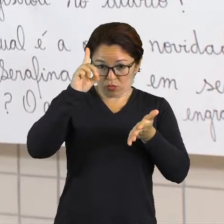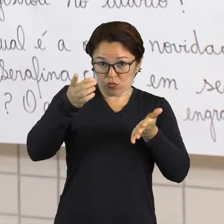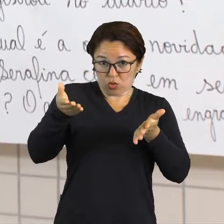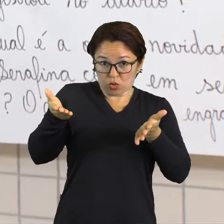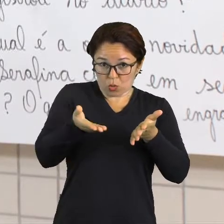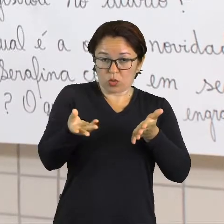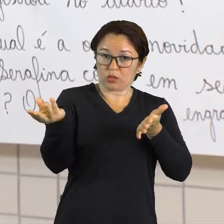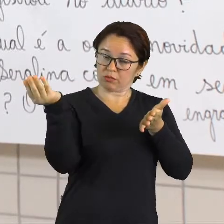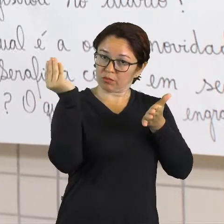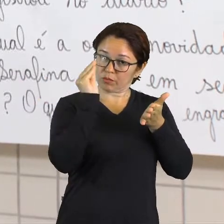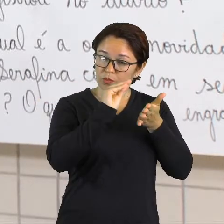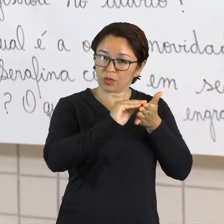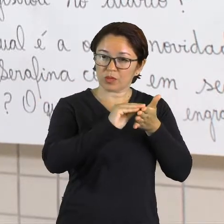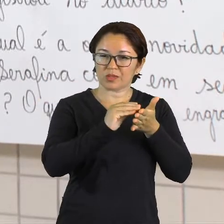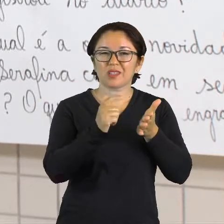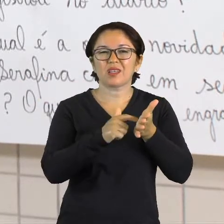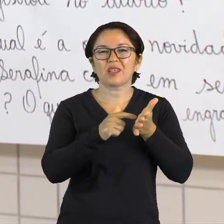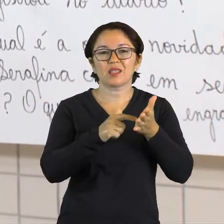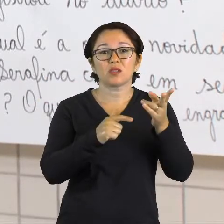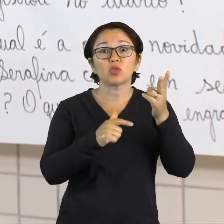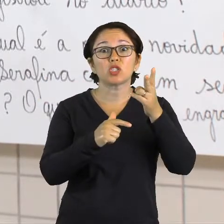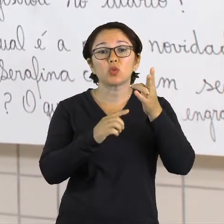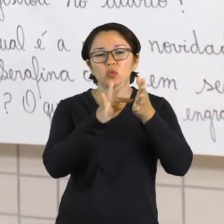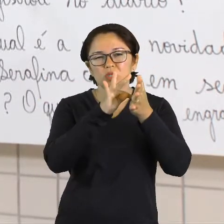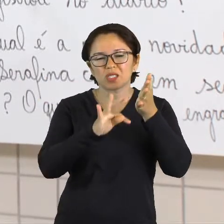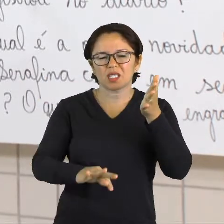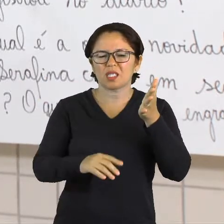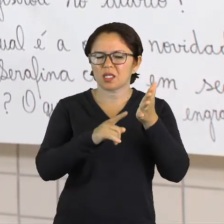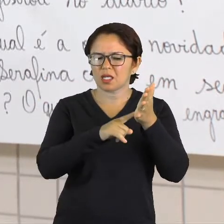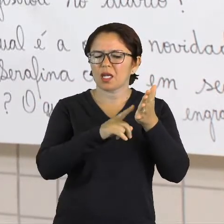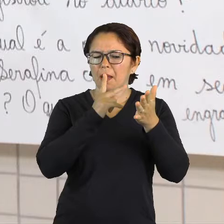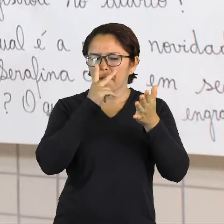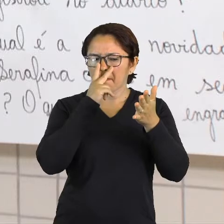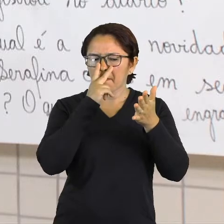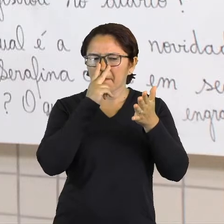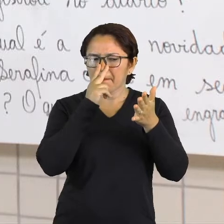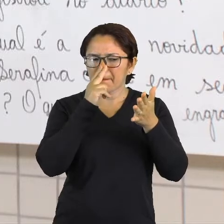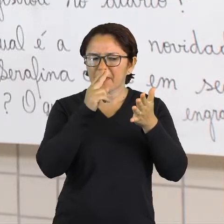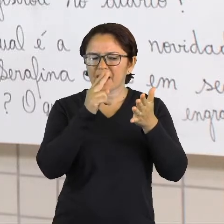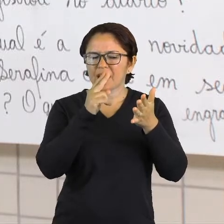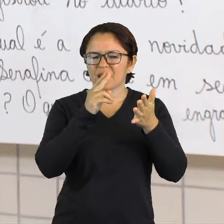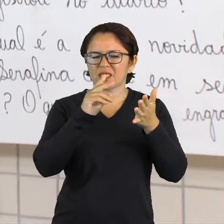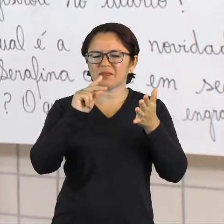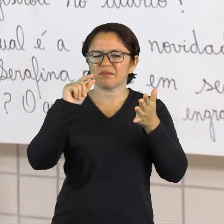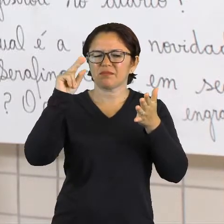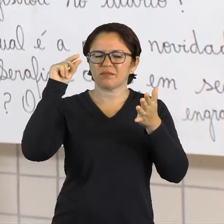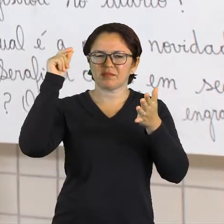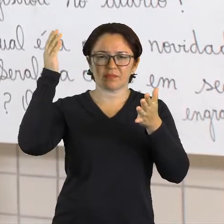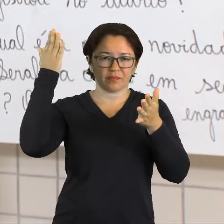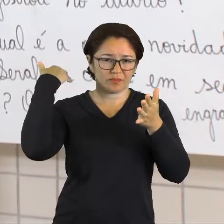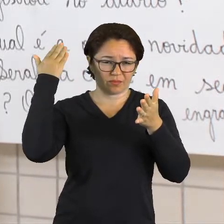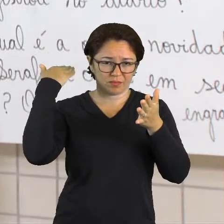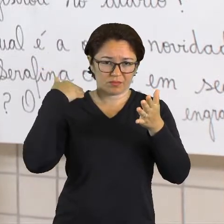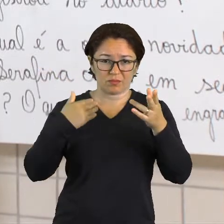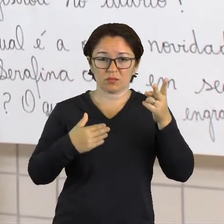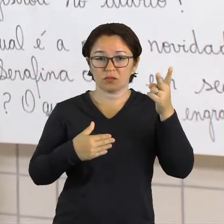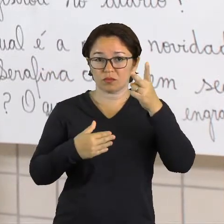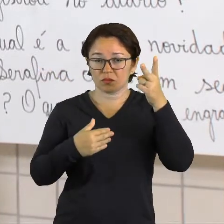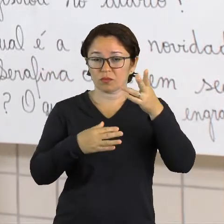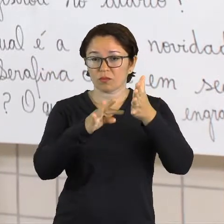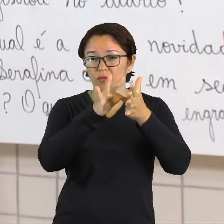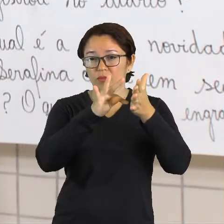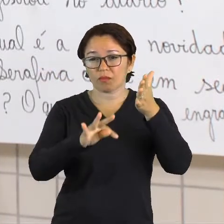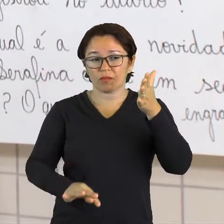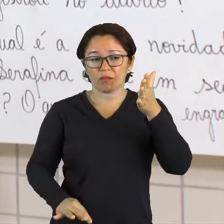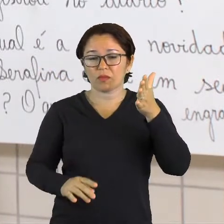E lembrando, só fazendo uma ressalva a vocês, que esse texto 2 são trechos do